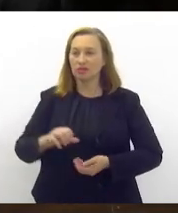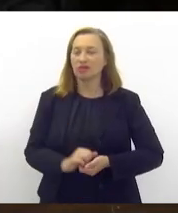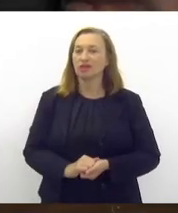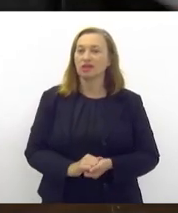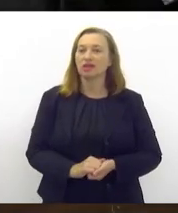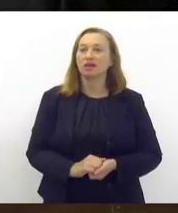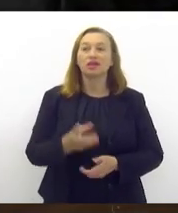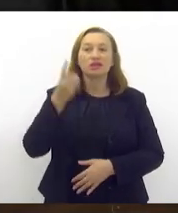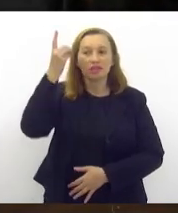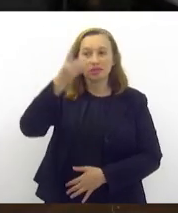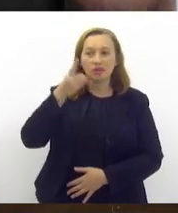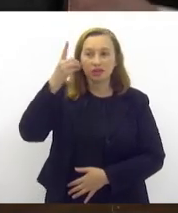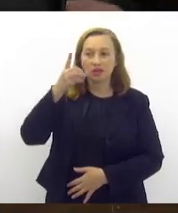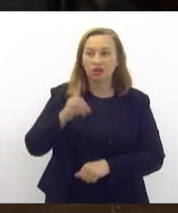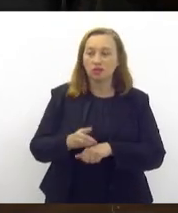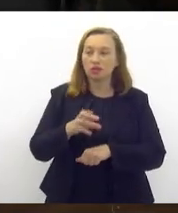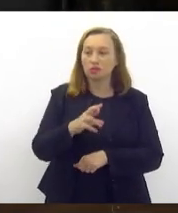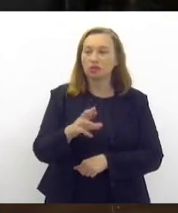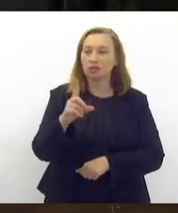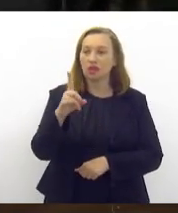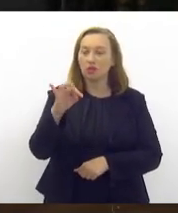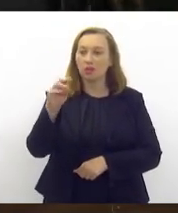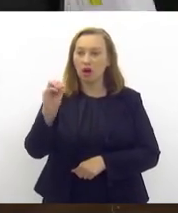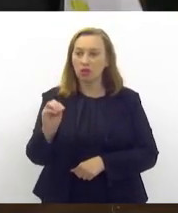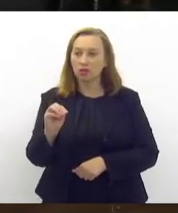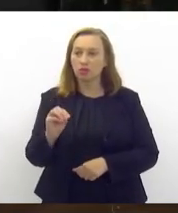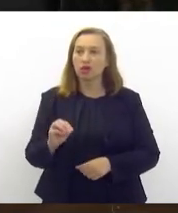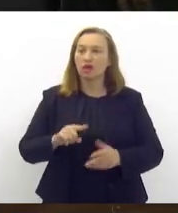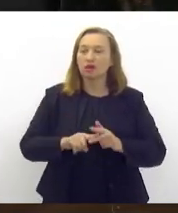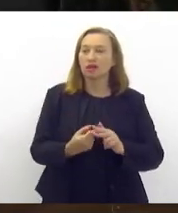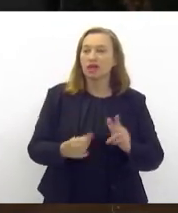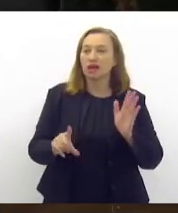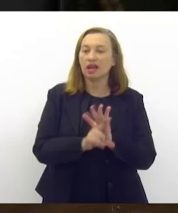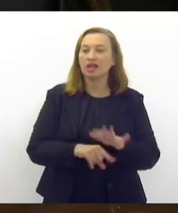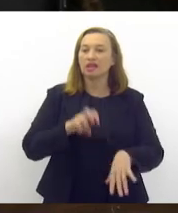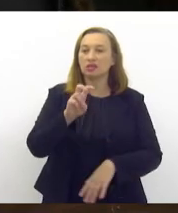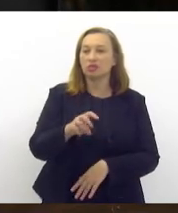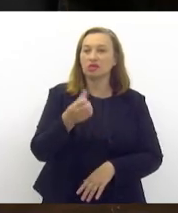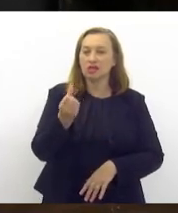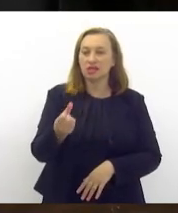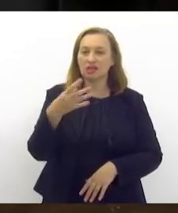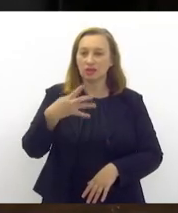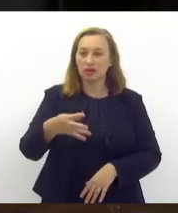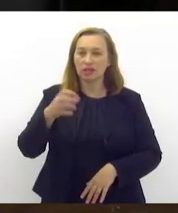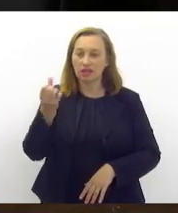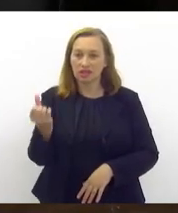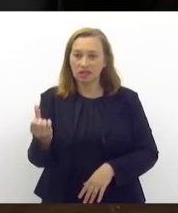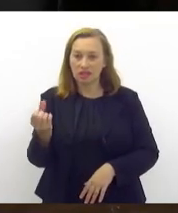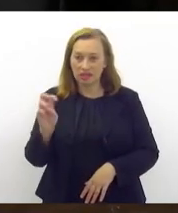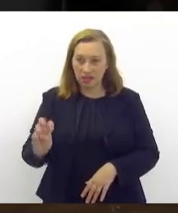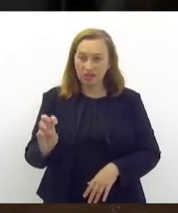1248/2019, de autoria do deputado doutor Deodalto, que altera a lei número 5.645, de 6